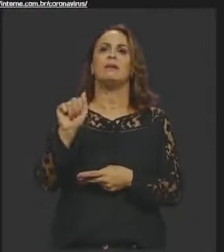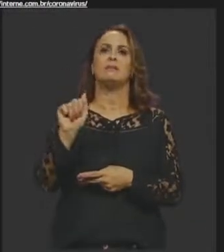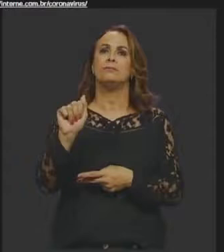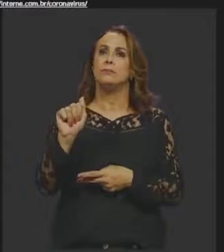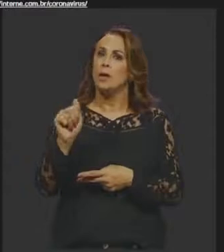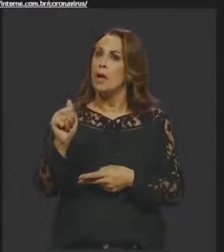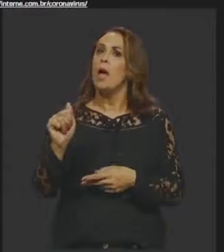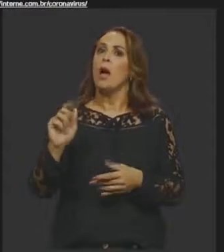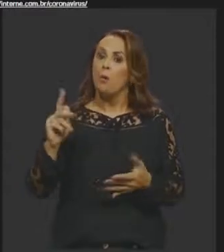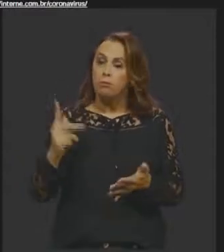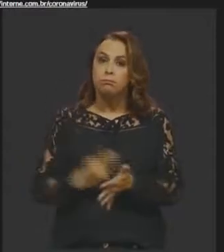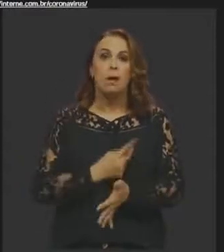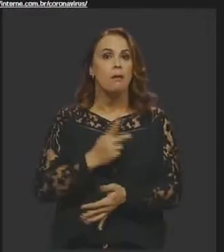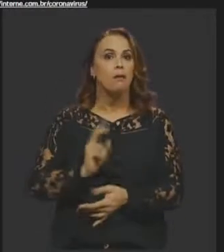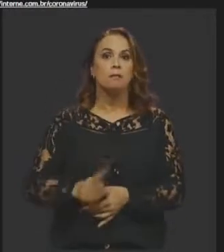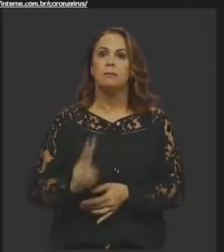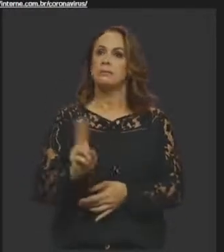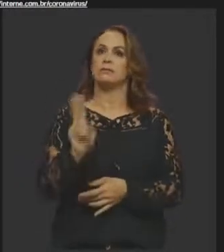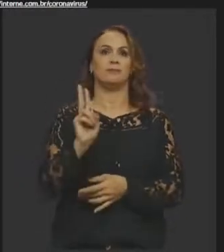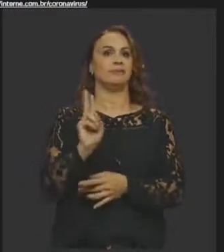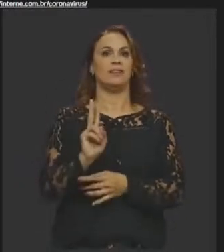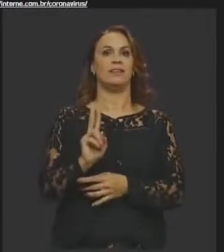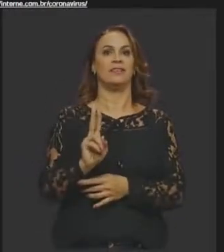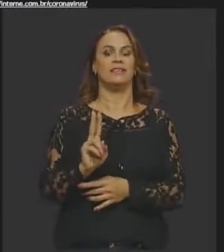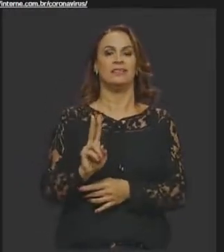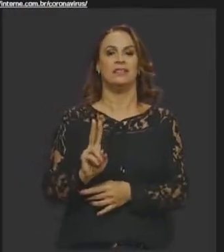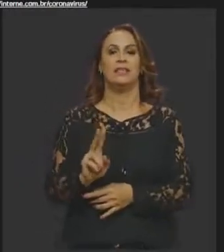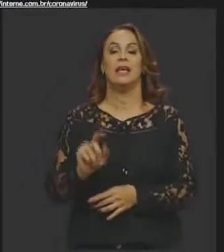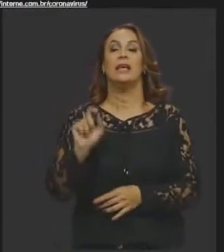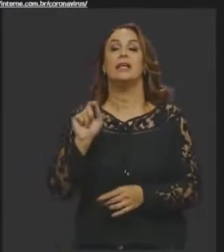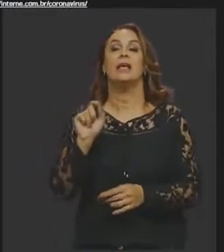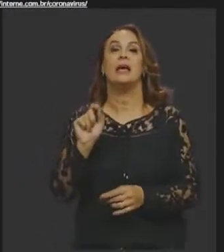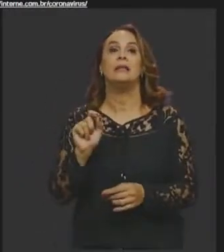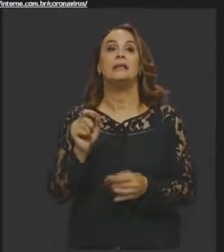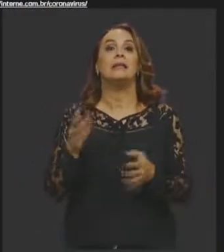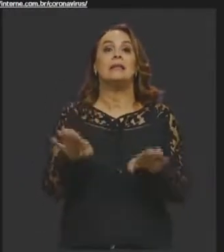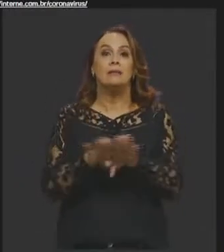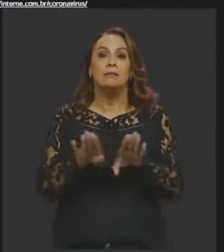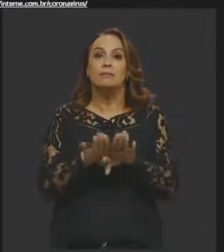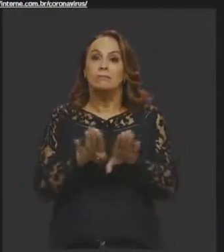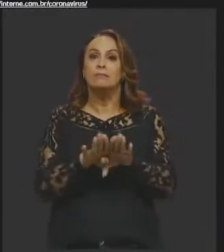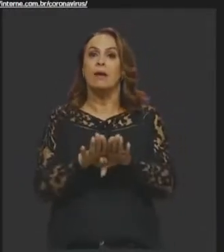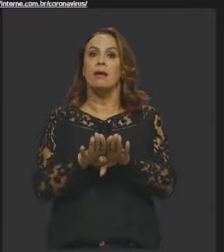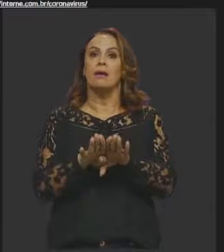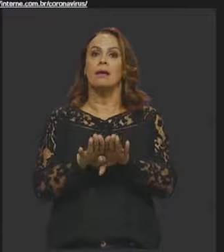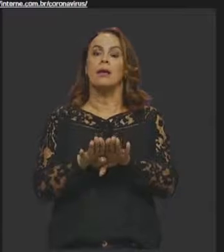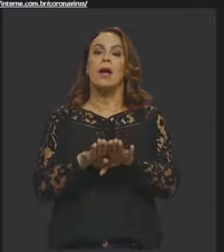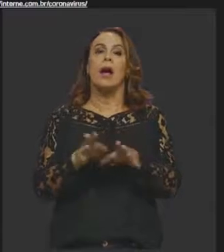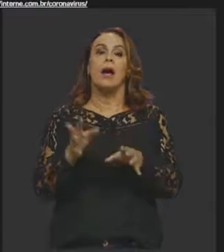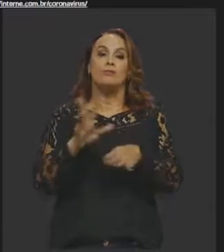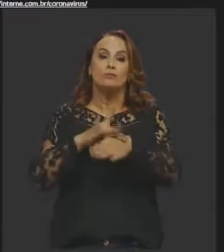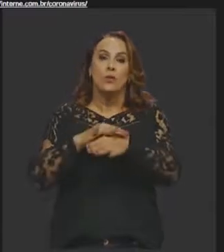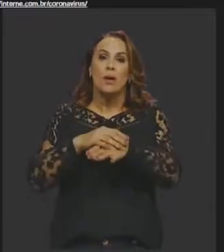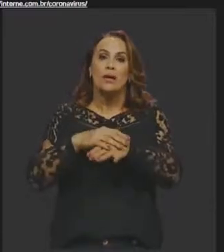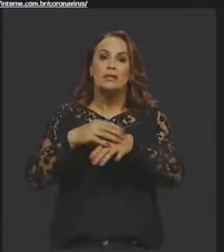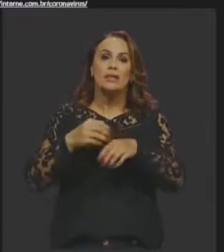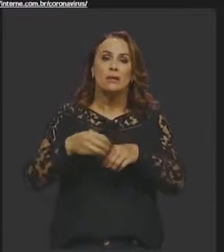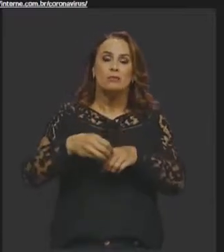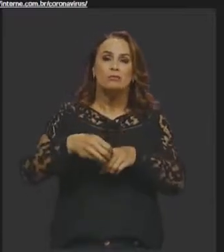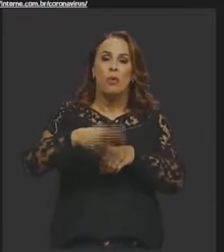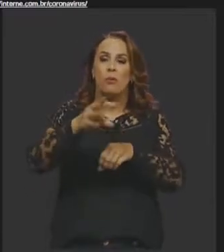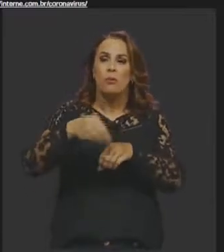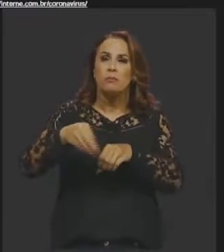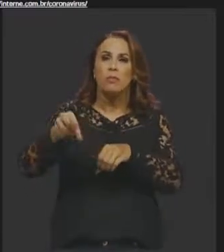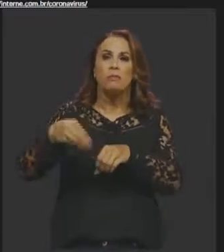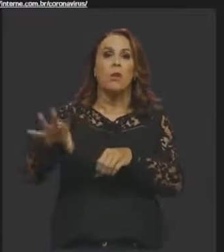de doença e é uma doença que se propaga também muito rápido. O seu principal sintoma, o nome já